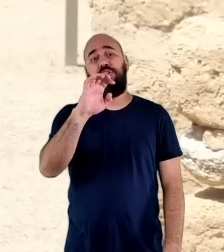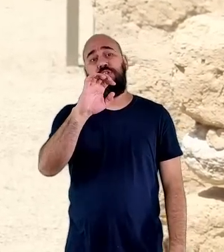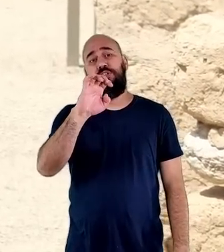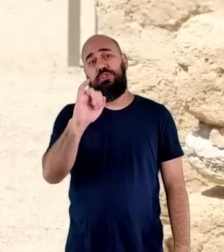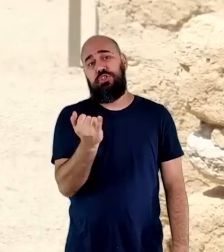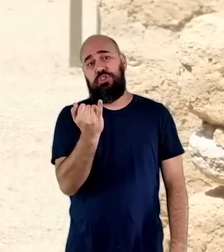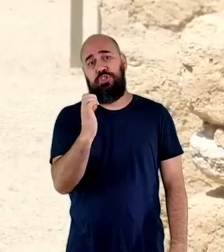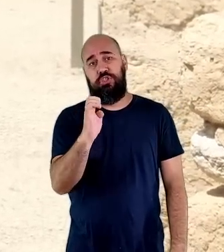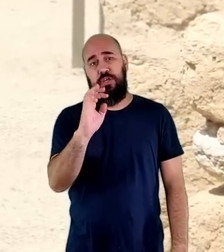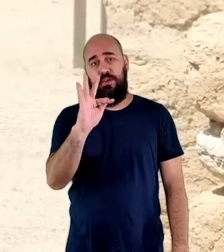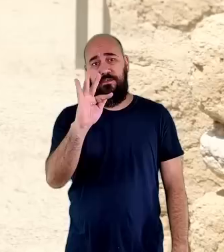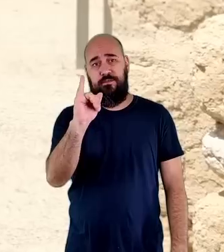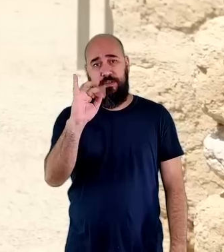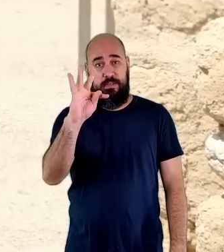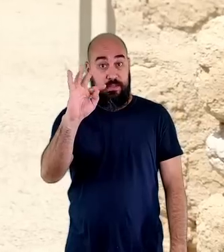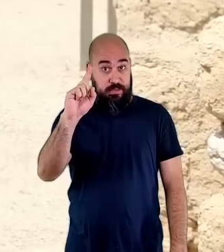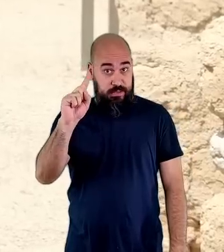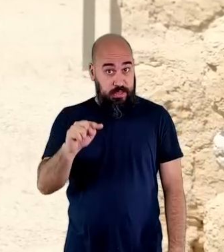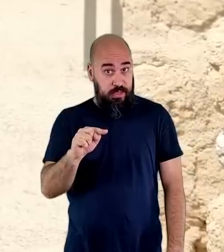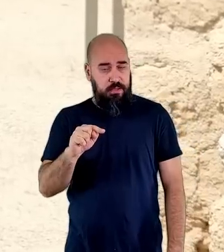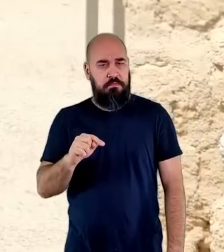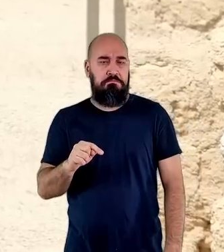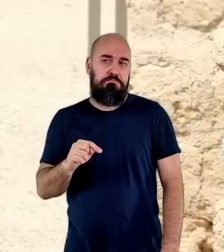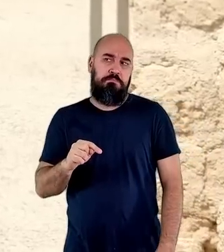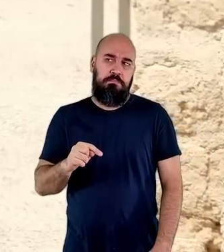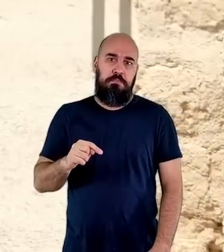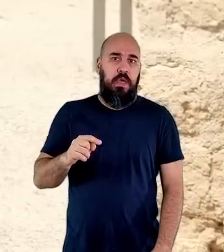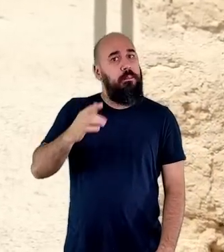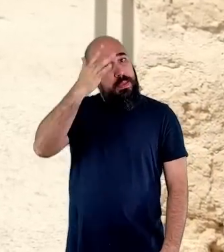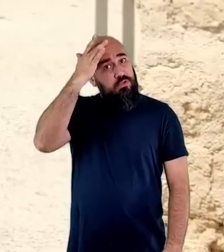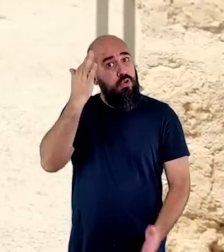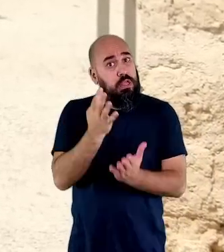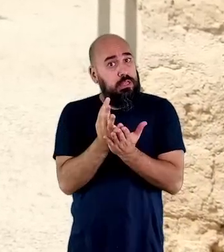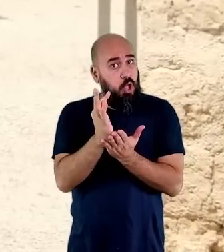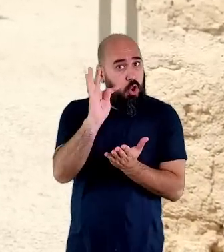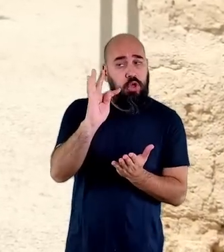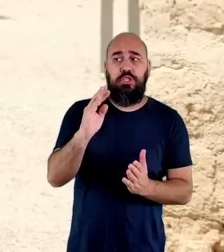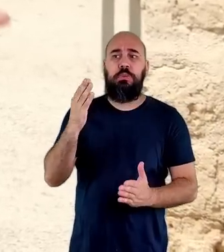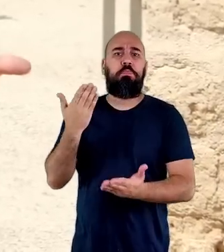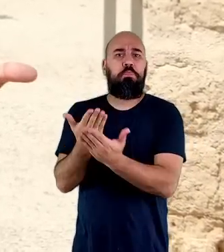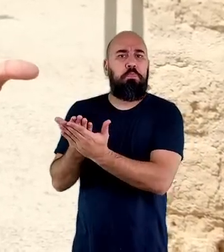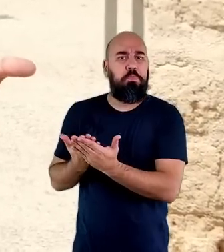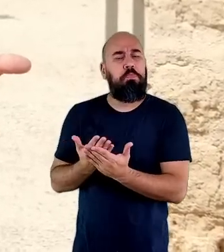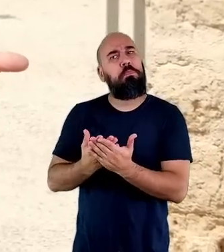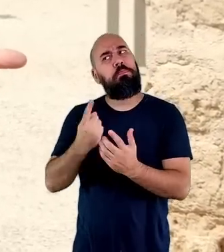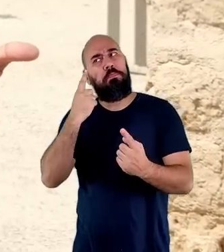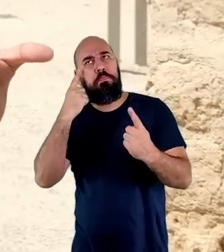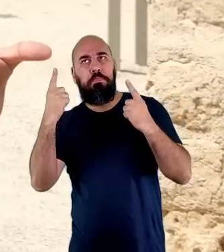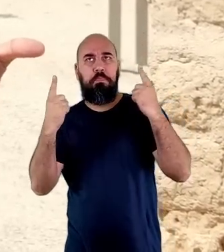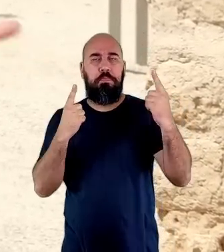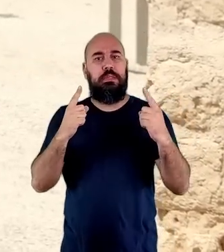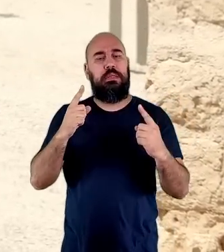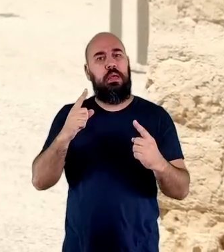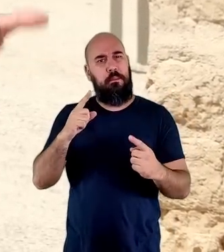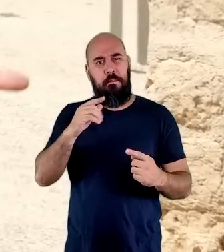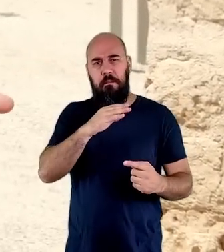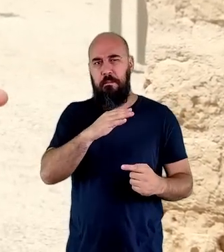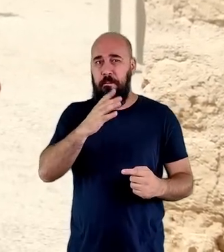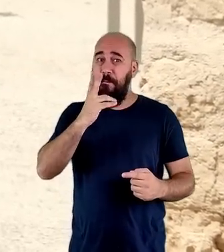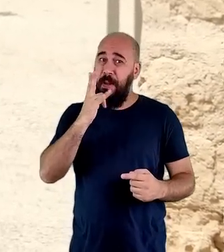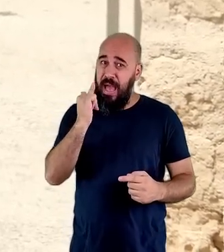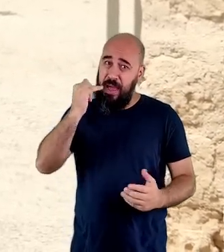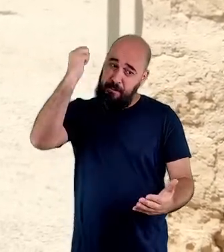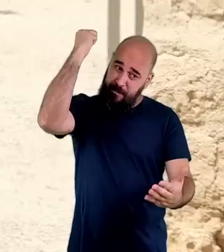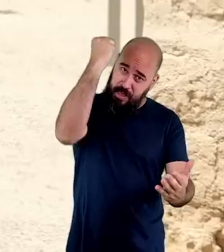verdade, os teólogos ainda debatem com o que realmente aconteceu com a filha de Jefté. Será que ela foi morta pelo pai em